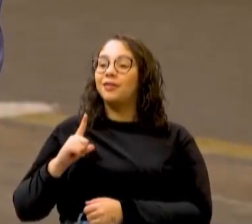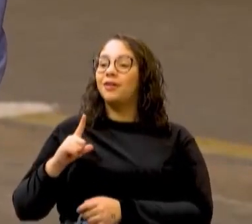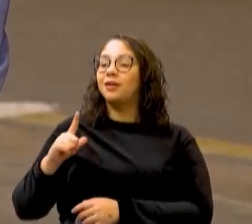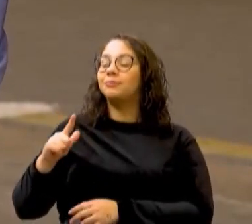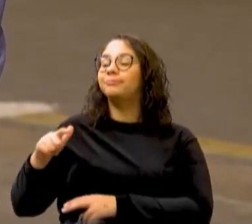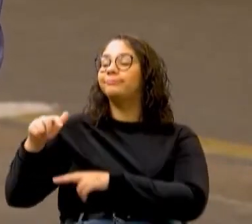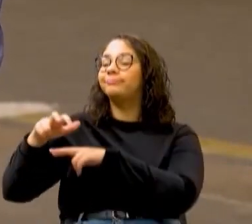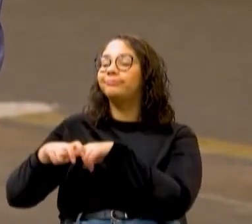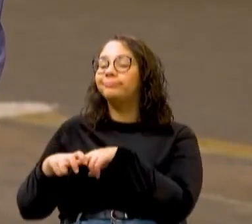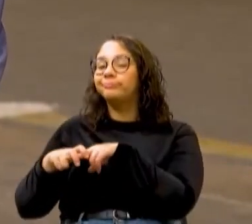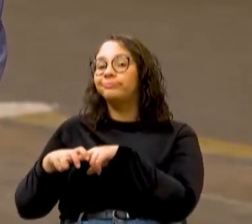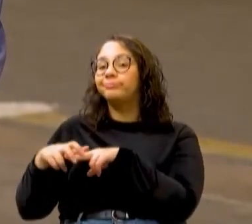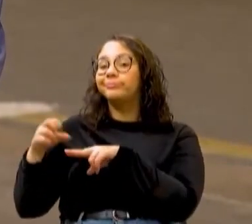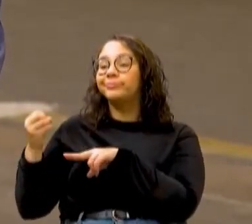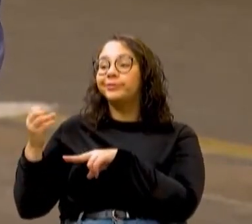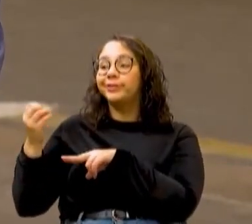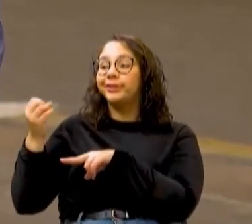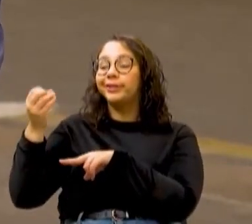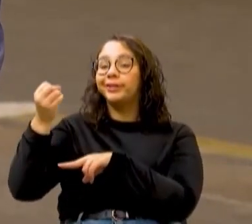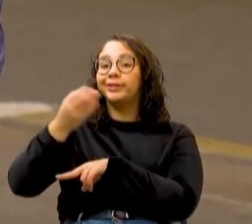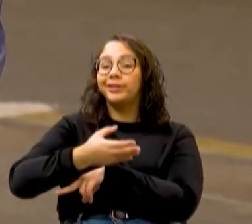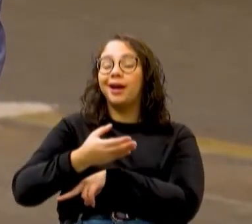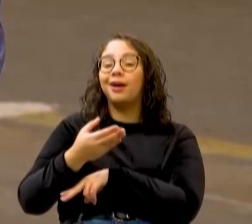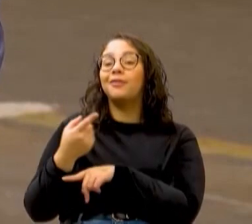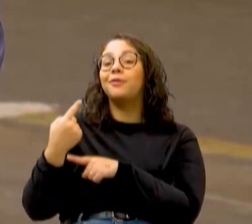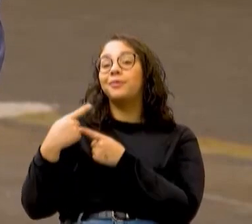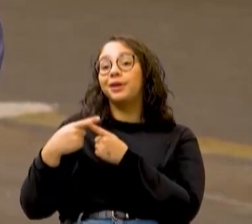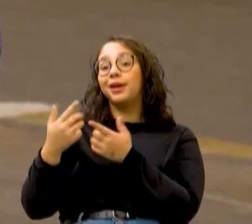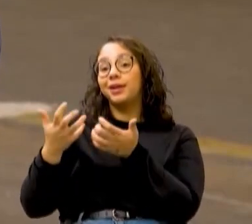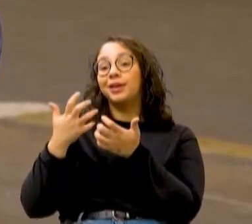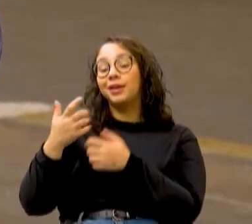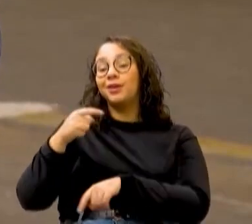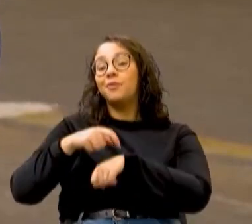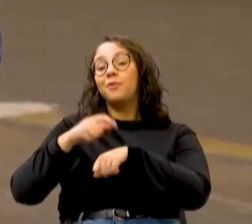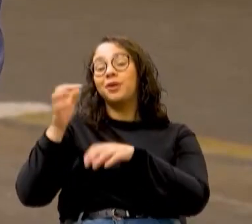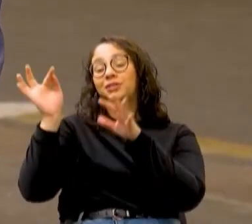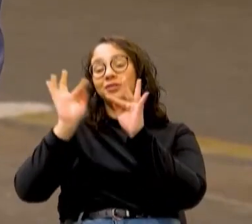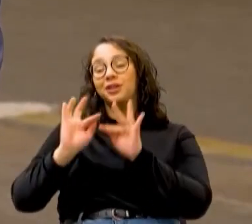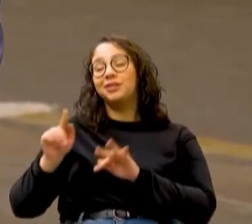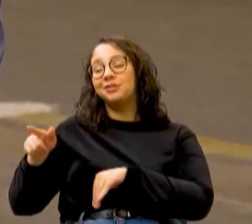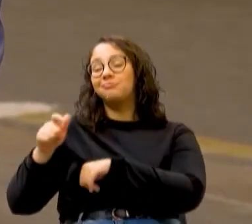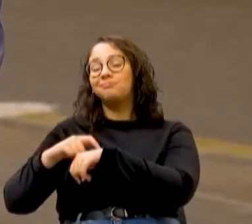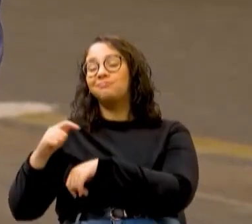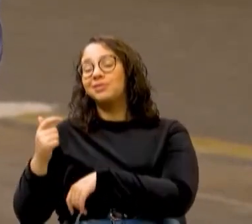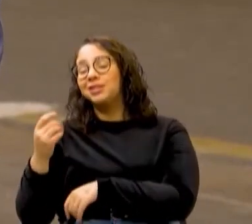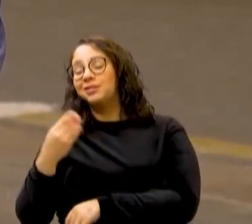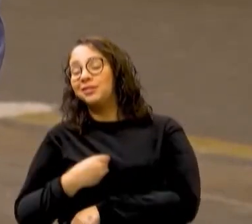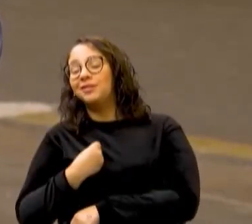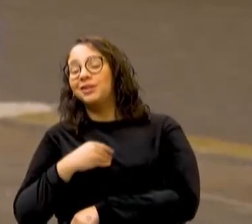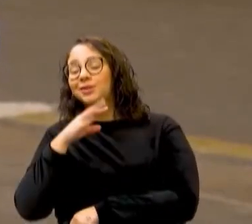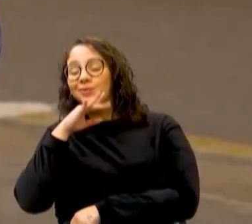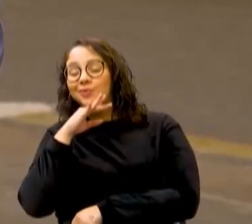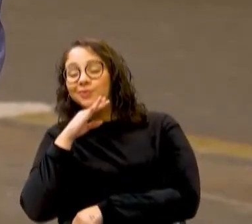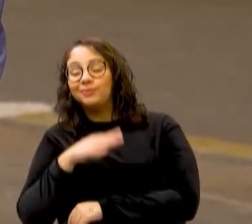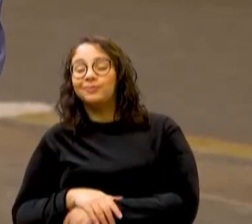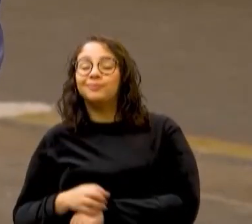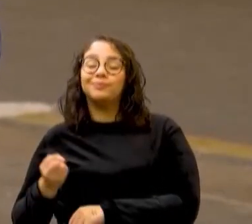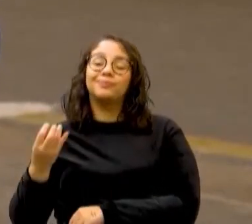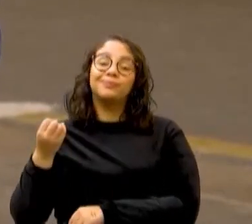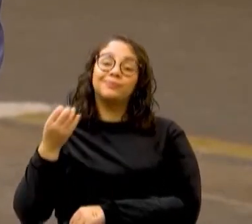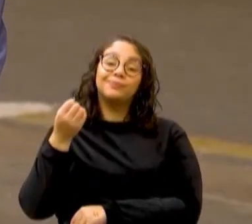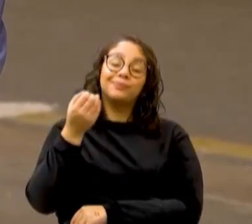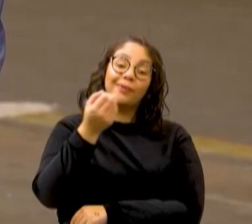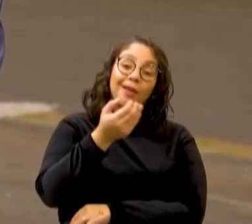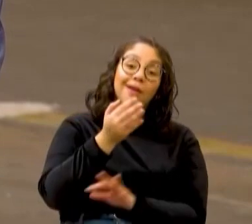delicado né passando e viajou justamente para ter momentos felizes E aí no final né